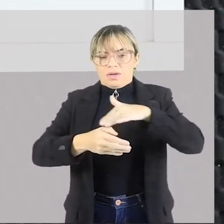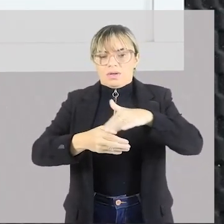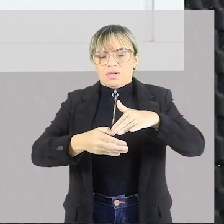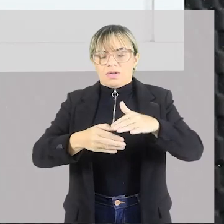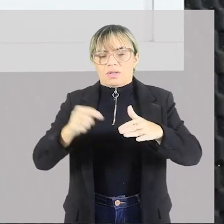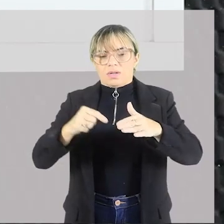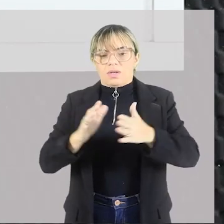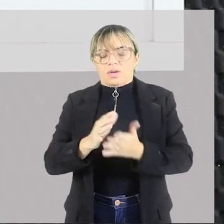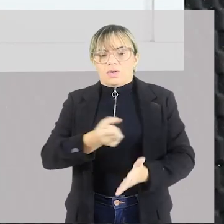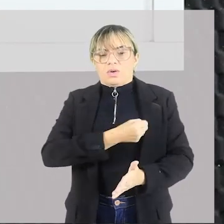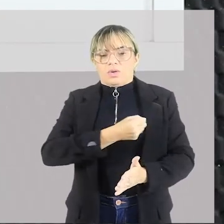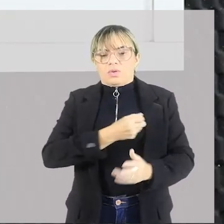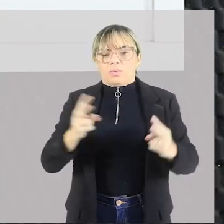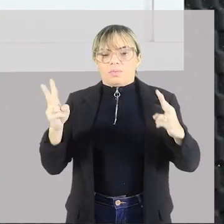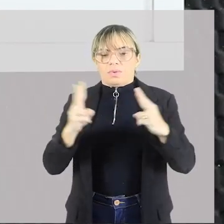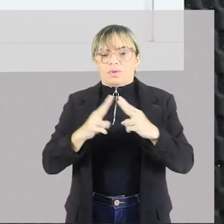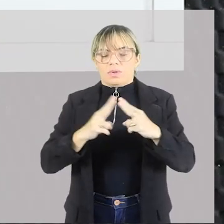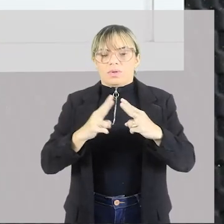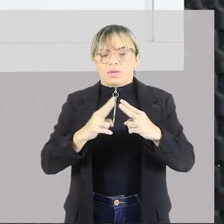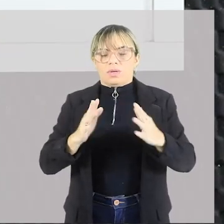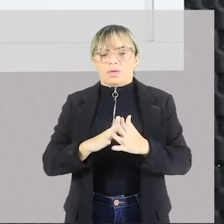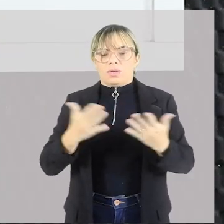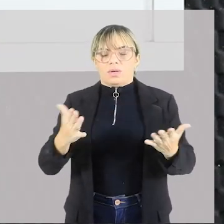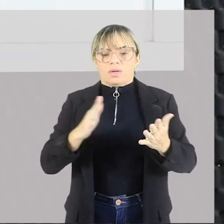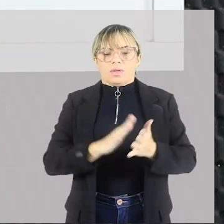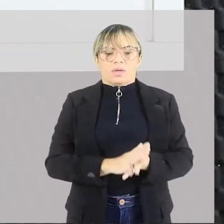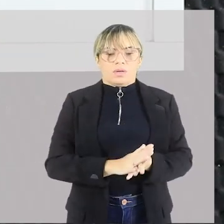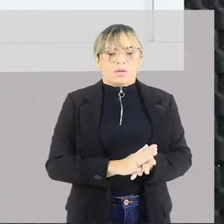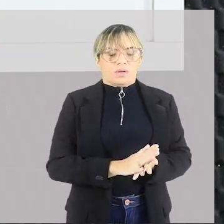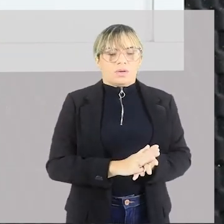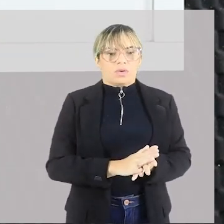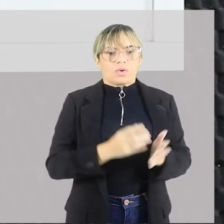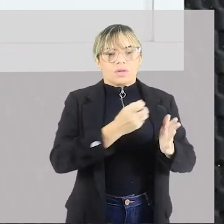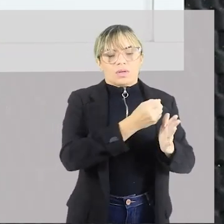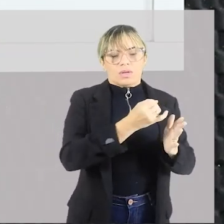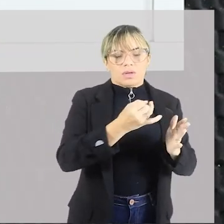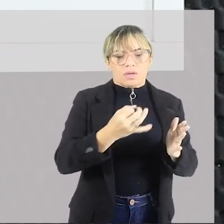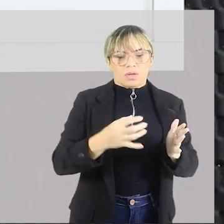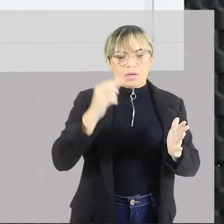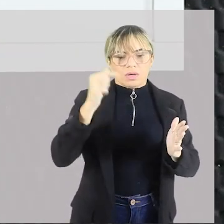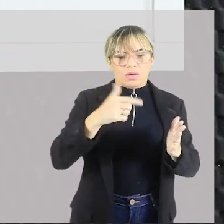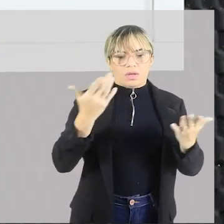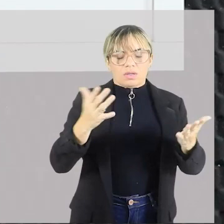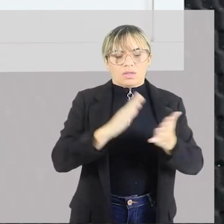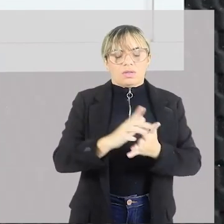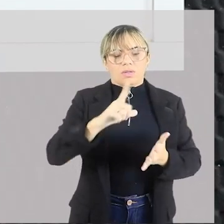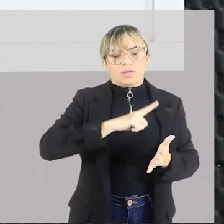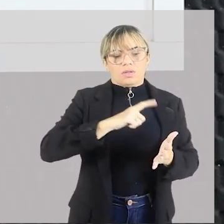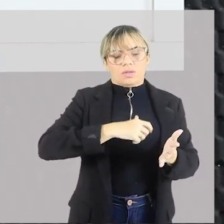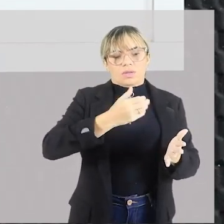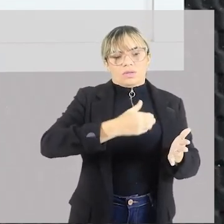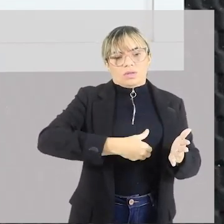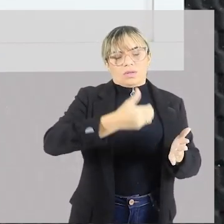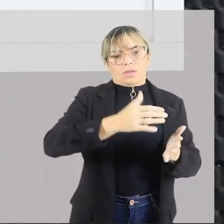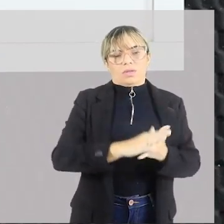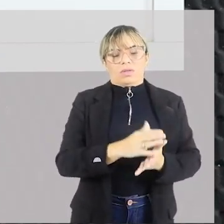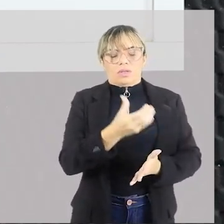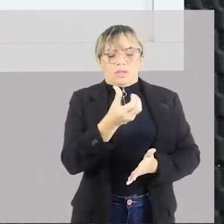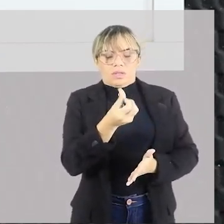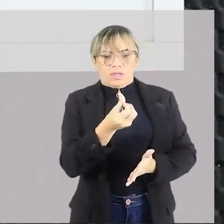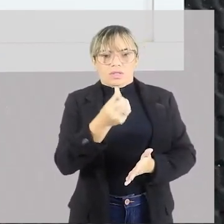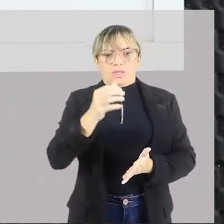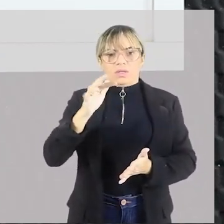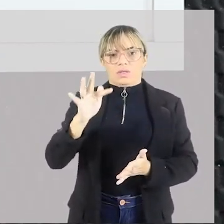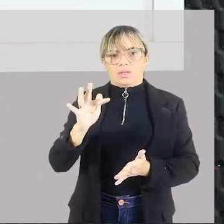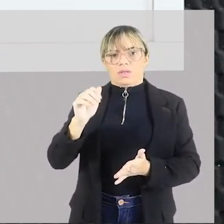primeiro Quantos elementos tem o meu espaço amostral se eu tenho um dado né tem seis Faces um dado comum